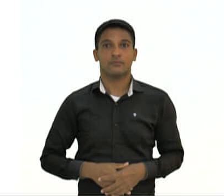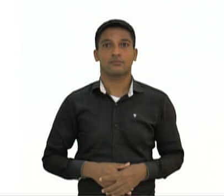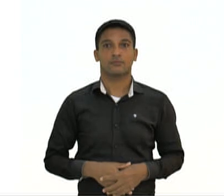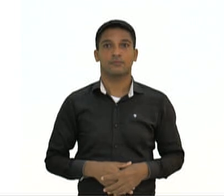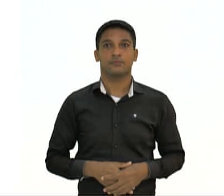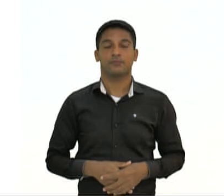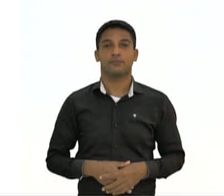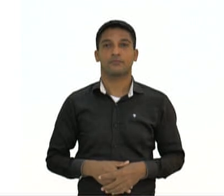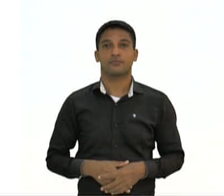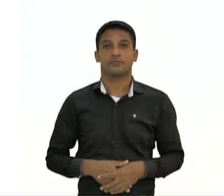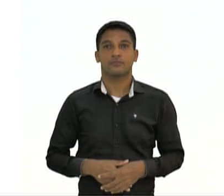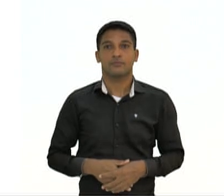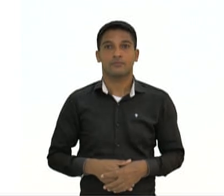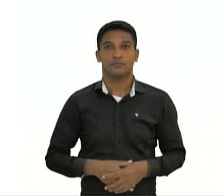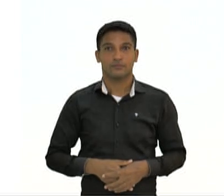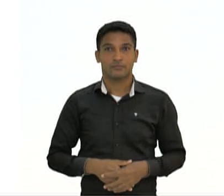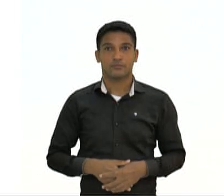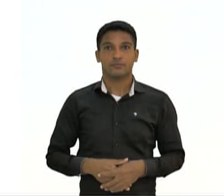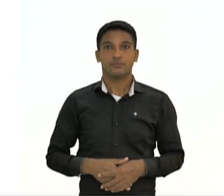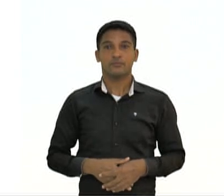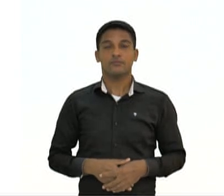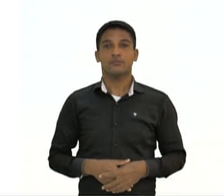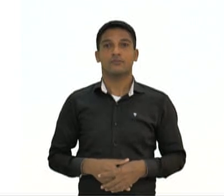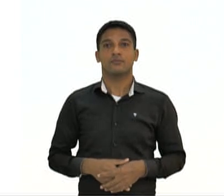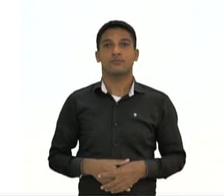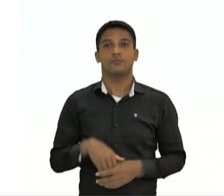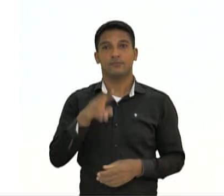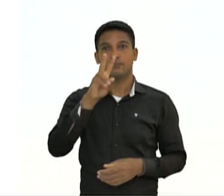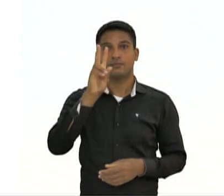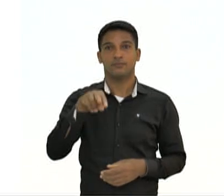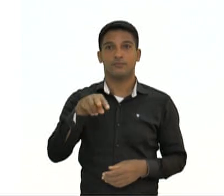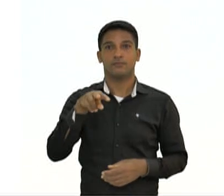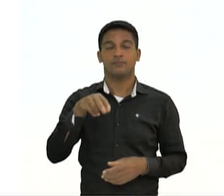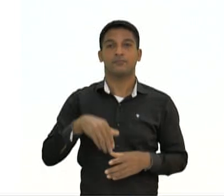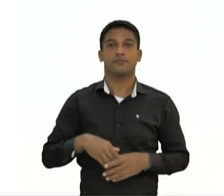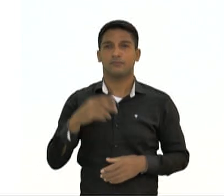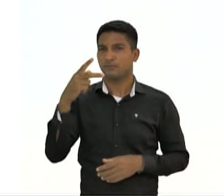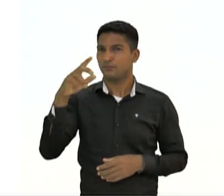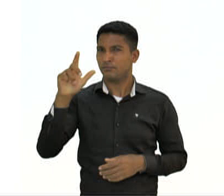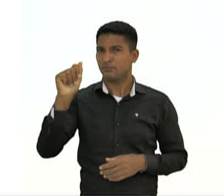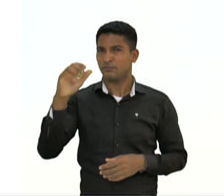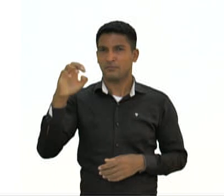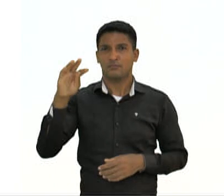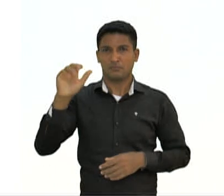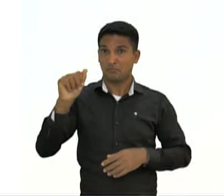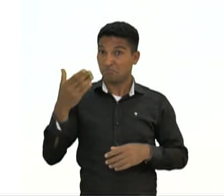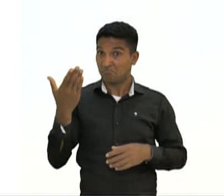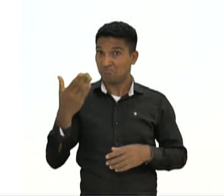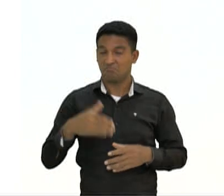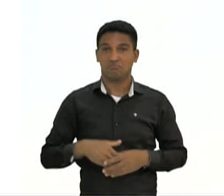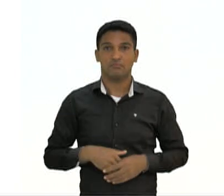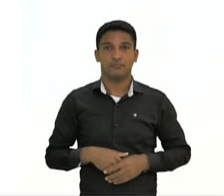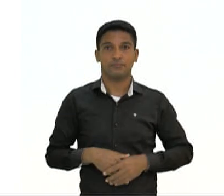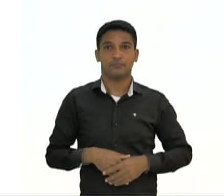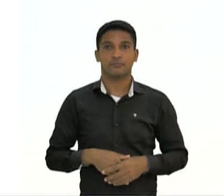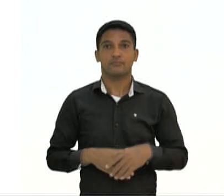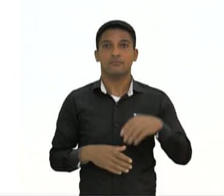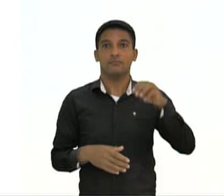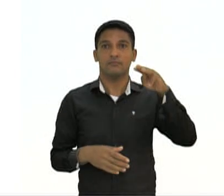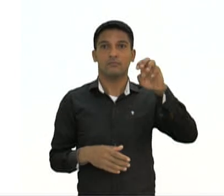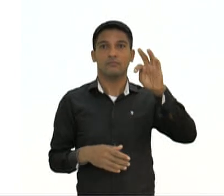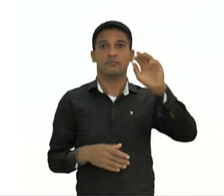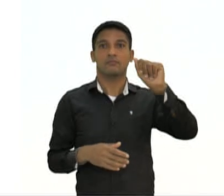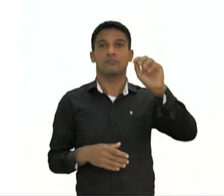pelos e endotermia. Eutéria que vai, placenta, placenta. Metatérios são mamíferos marsupiais. E